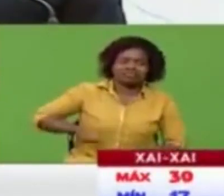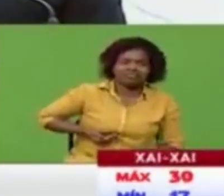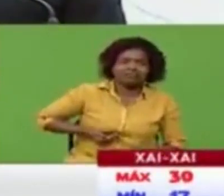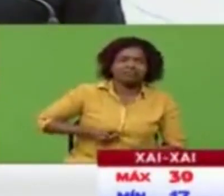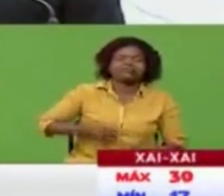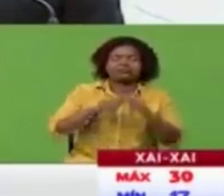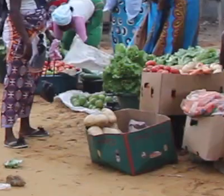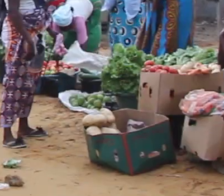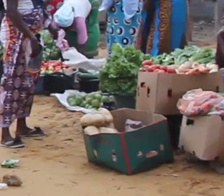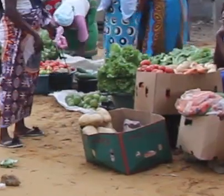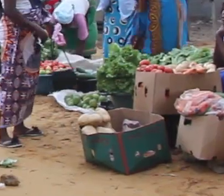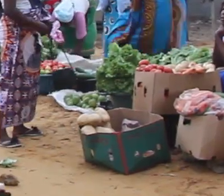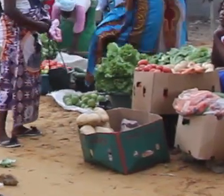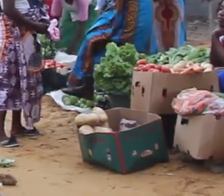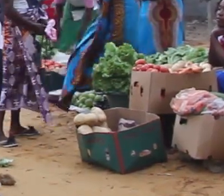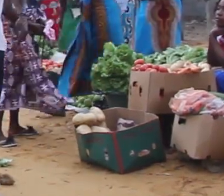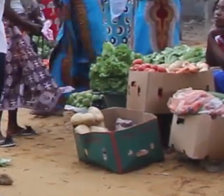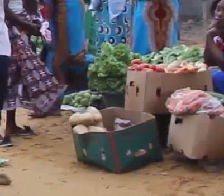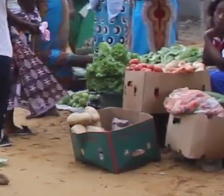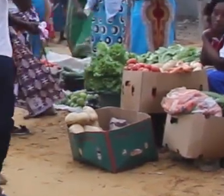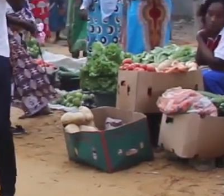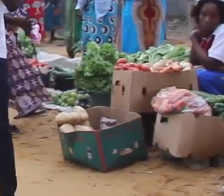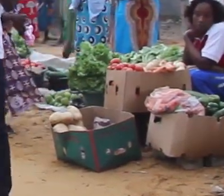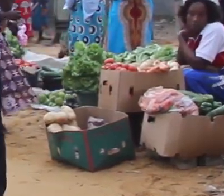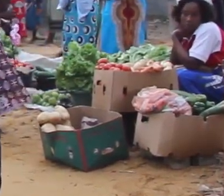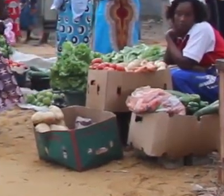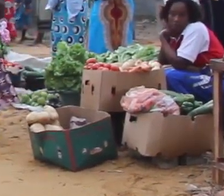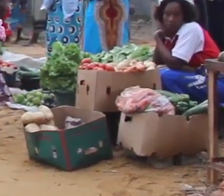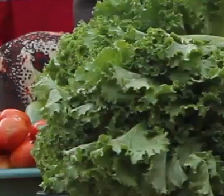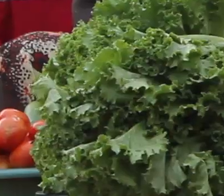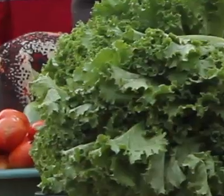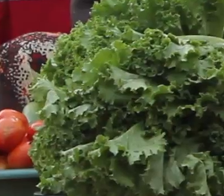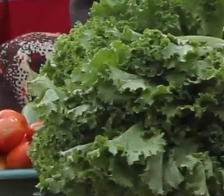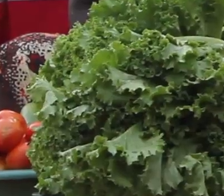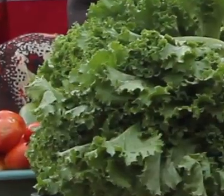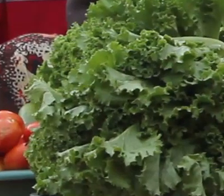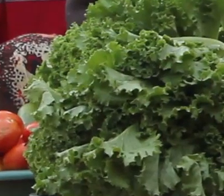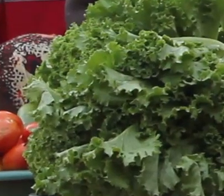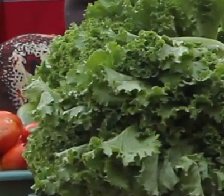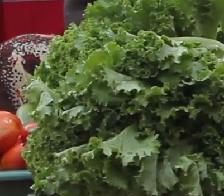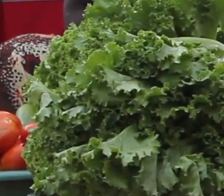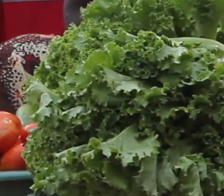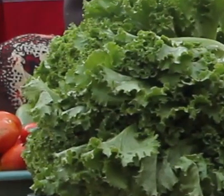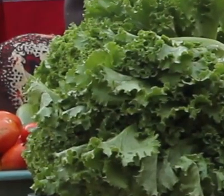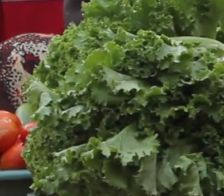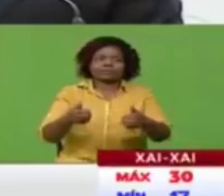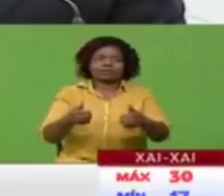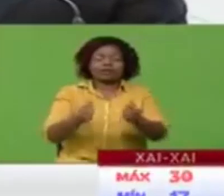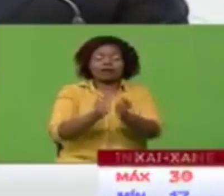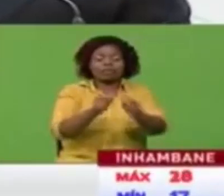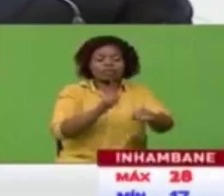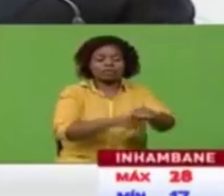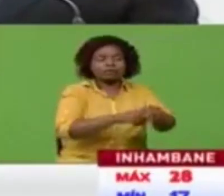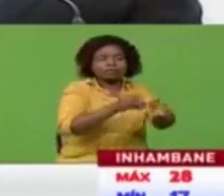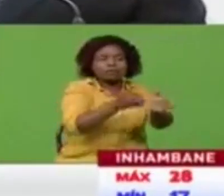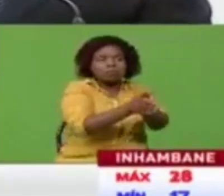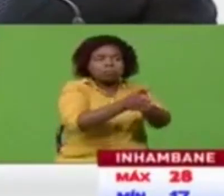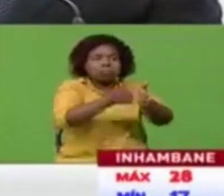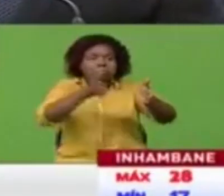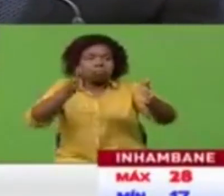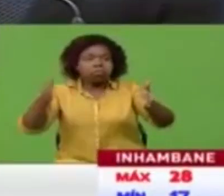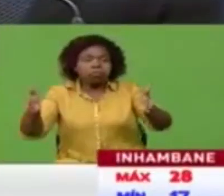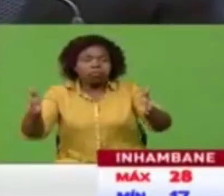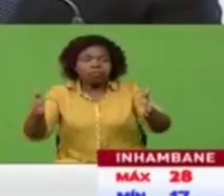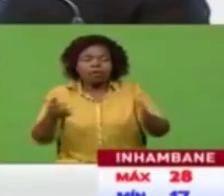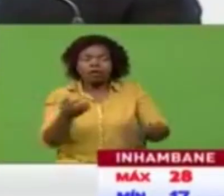existem pessoas que ignoram o cumprimento das medidas de prevenção da Covid-19, o que dificulta o seu combate. O número de casos